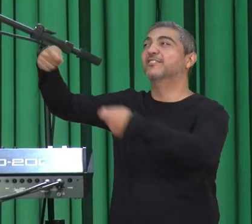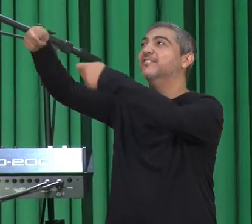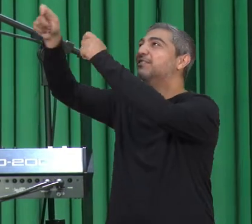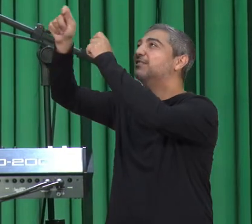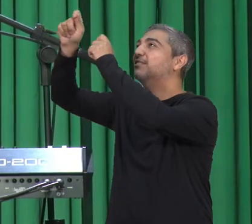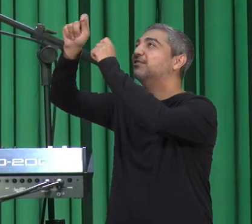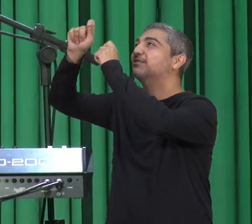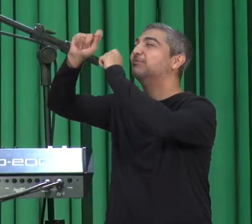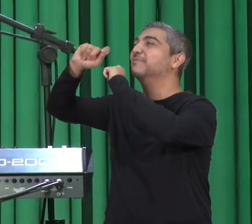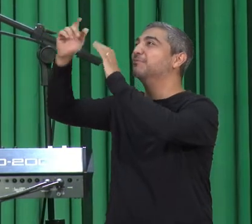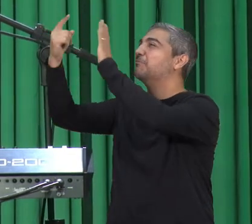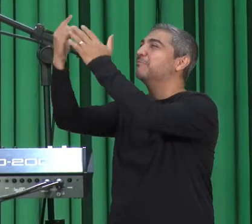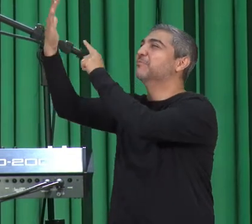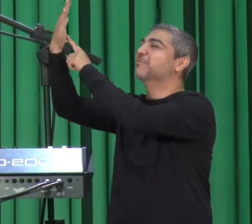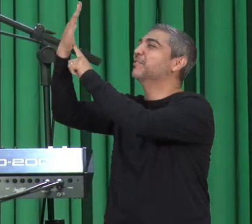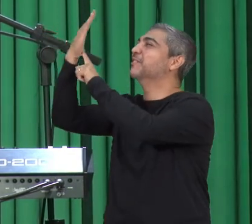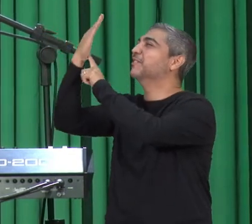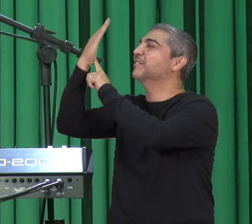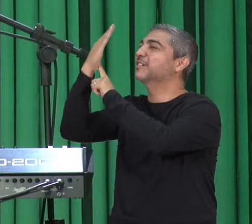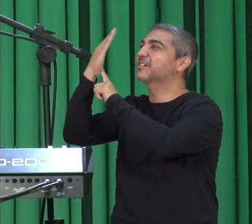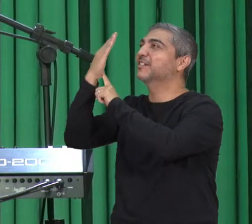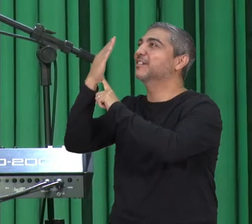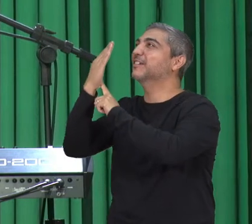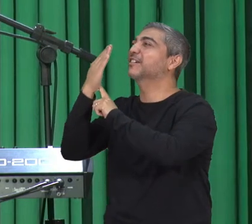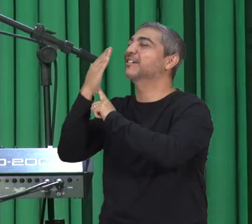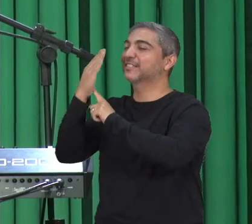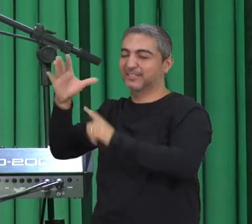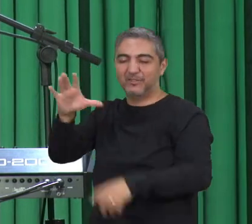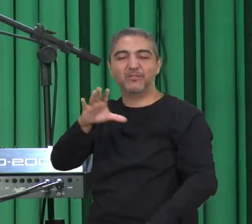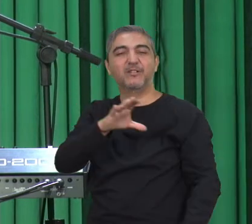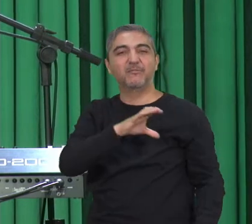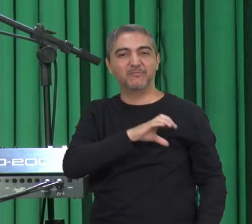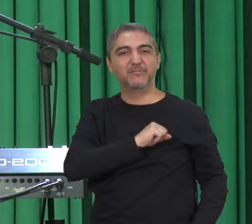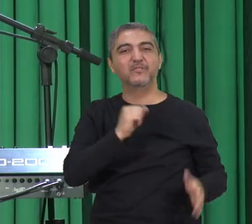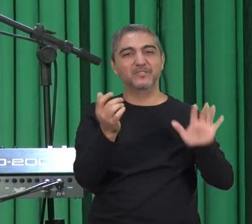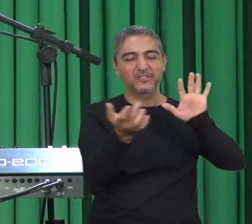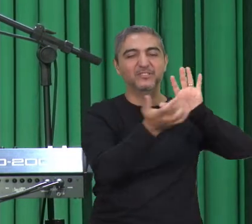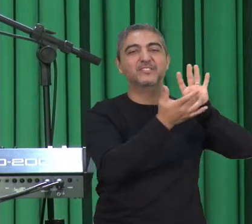frutifica-nos no amor do teu filho,